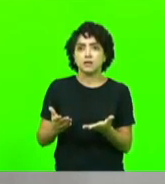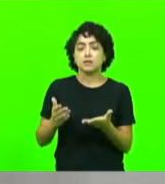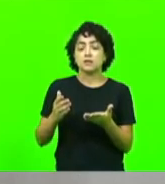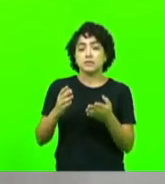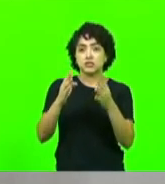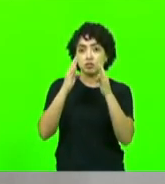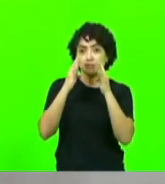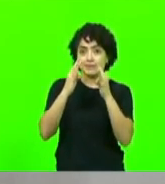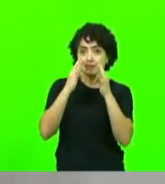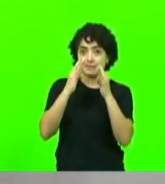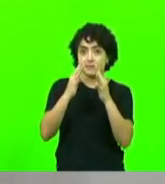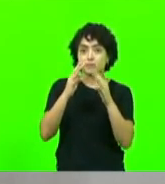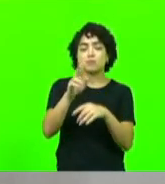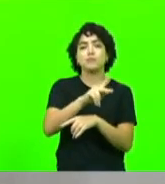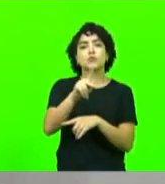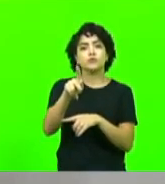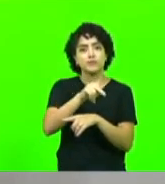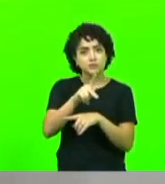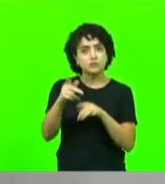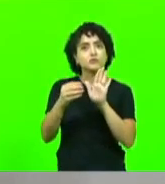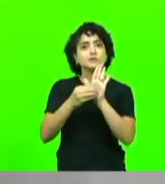está faltando professores nas salas de aula.